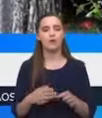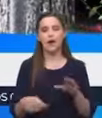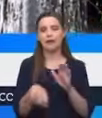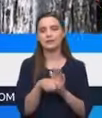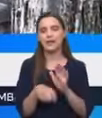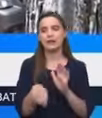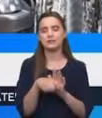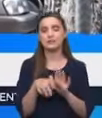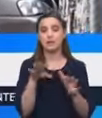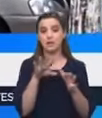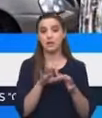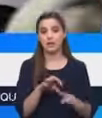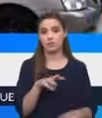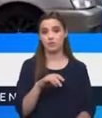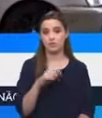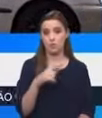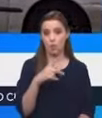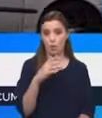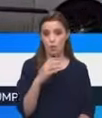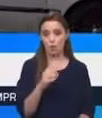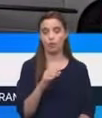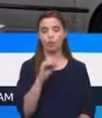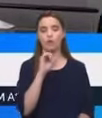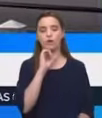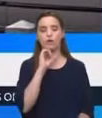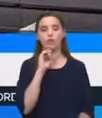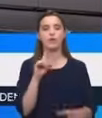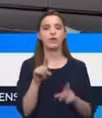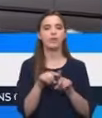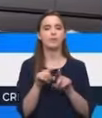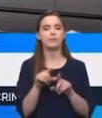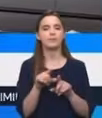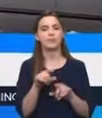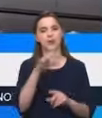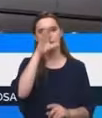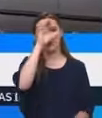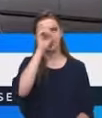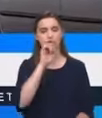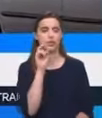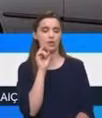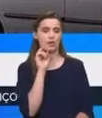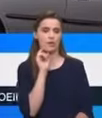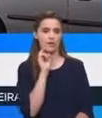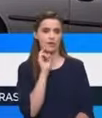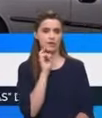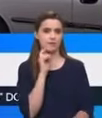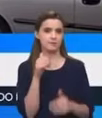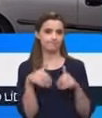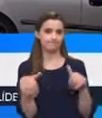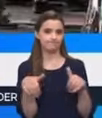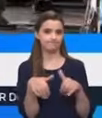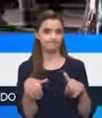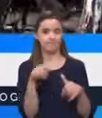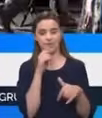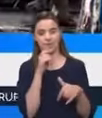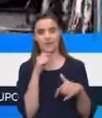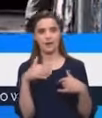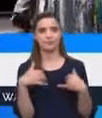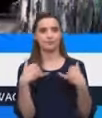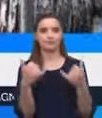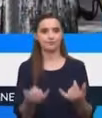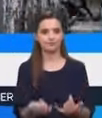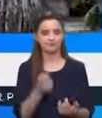Moscovo, ultrapassar a linha do Ministério da Defesa e do Ministro da Defesa, que é um bocadinho a sua besta negra, para